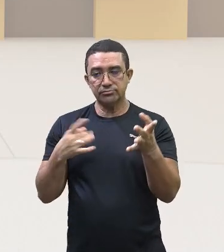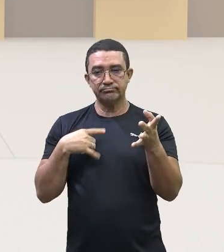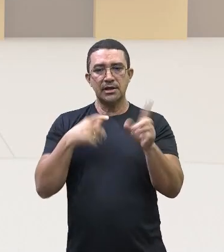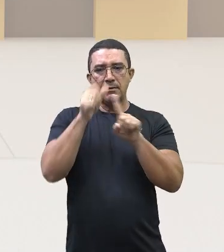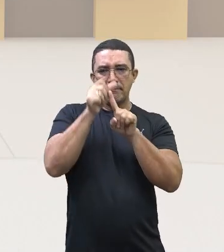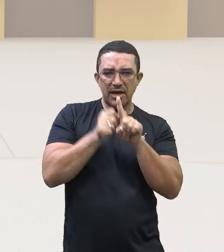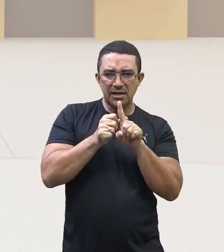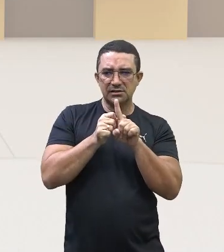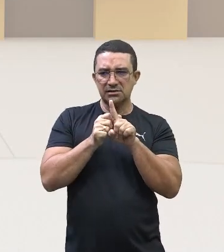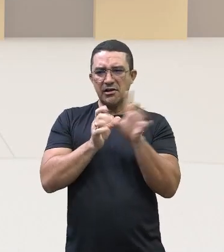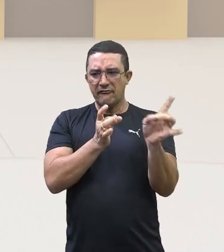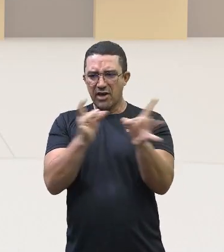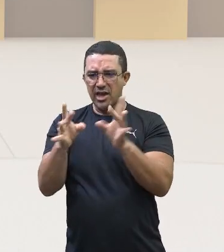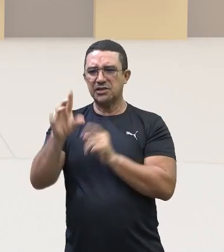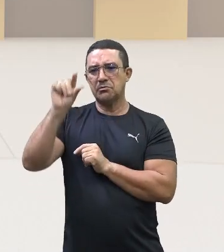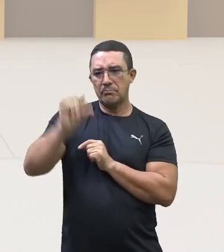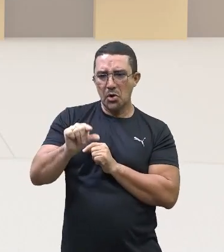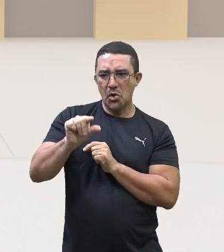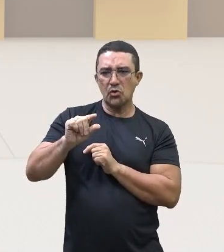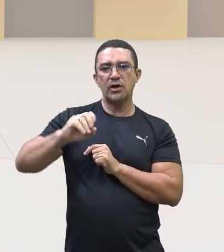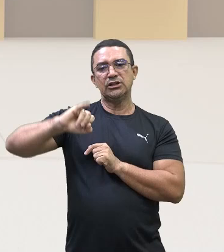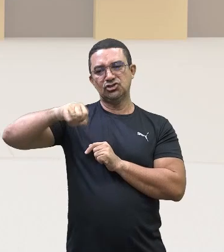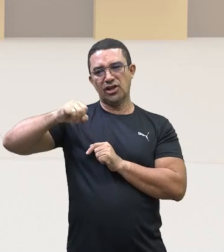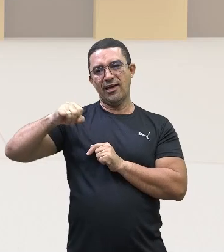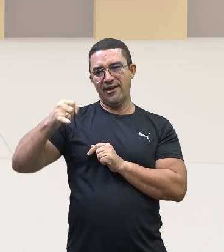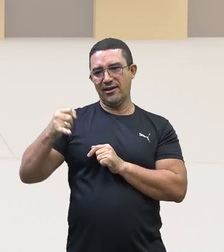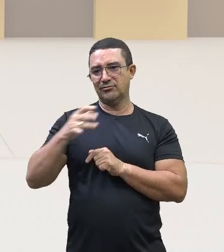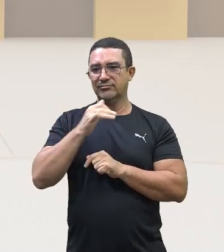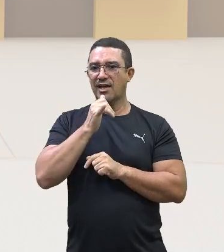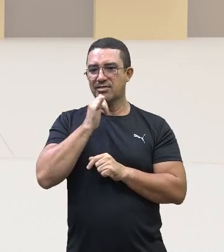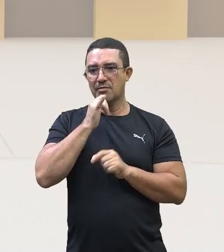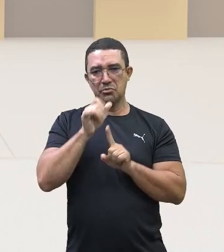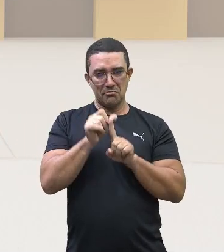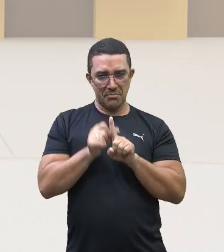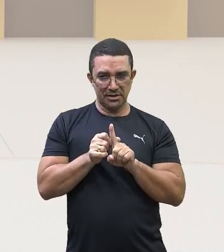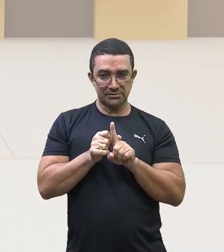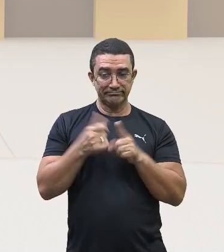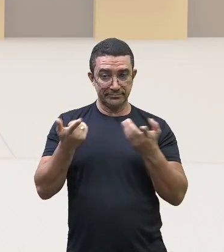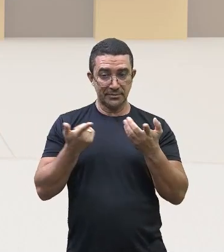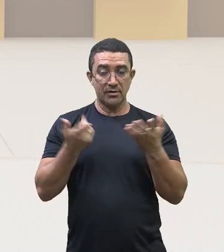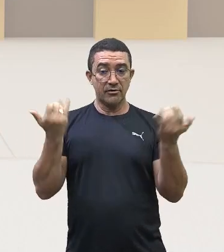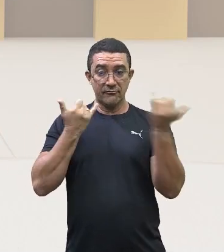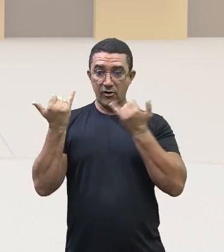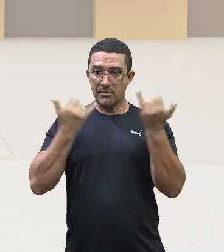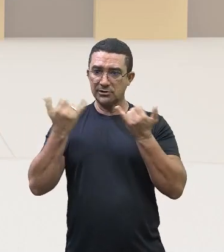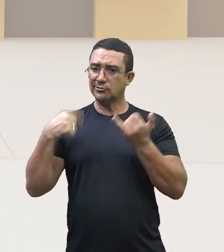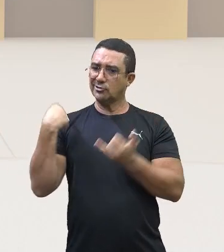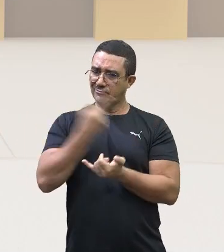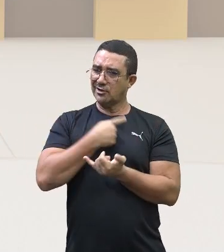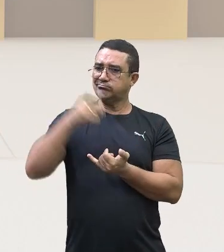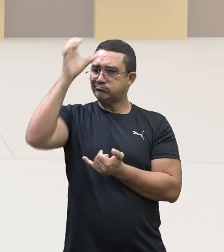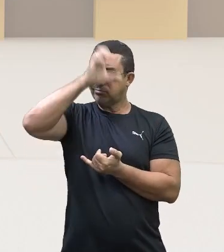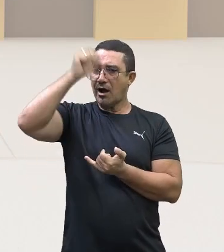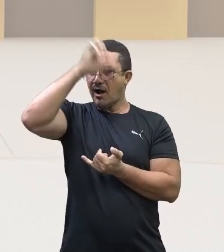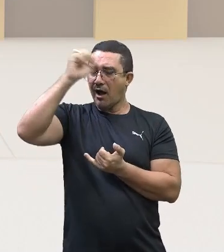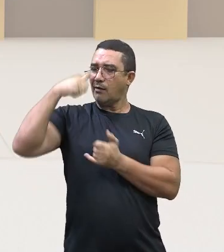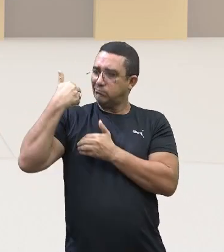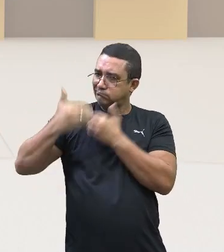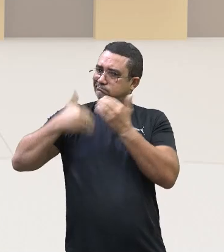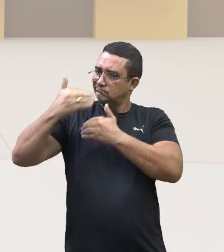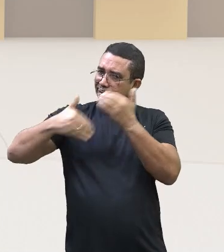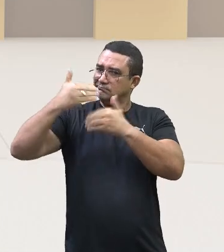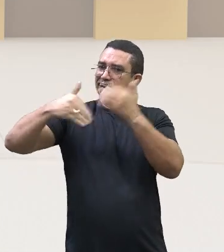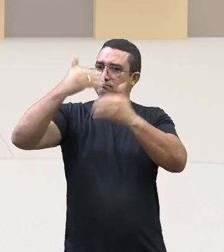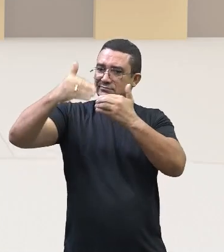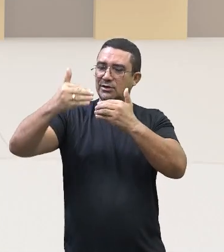as vendas. Janeiro, por exemplo. Exatamente. Né? Então, assim, essas informações que a gente também vai adquirindo, a gente vai aprendendo conforme as coisas vão andando,